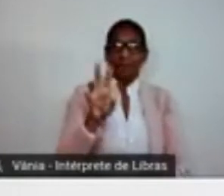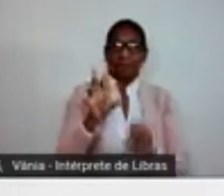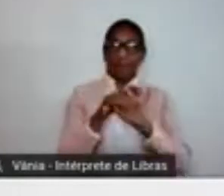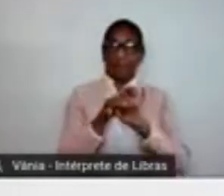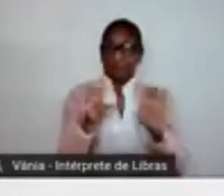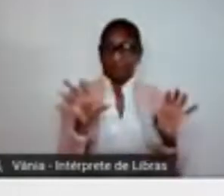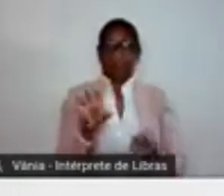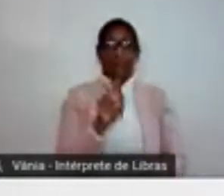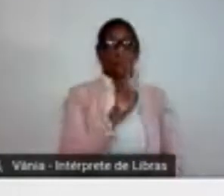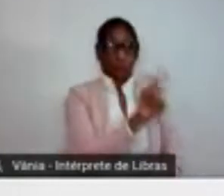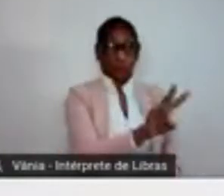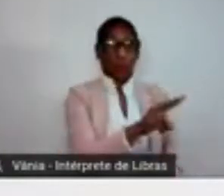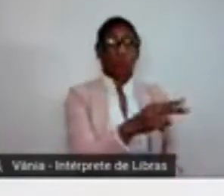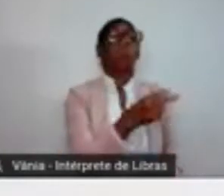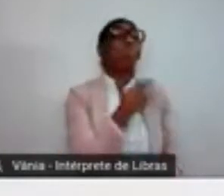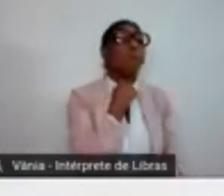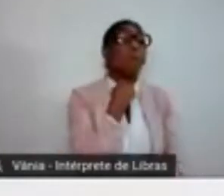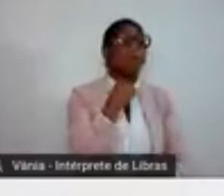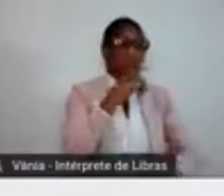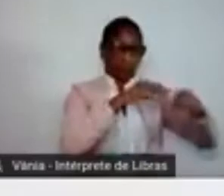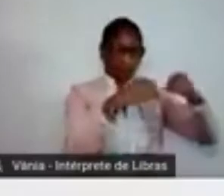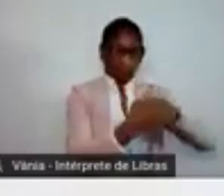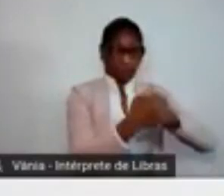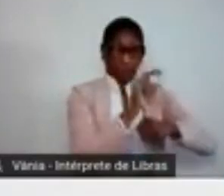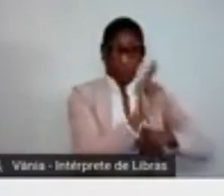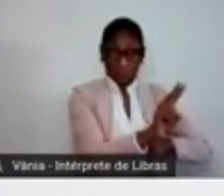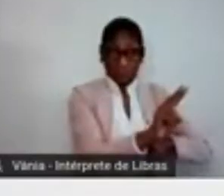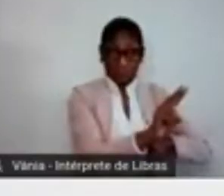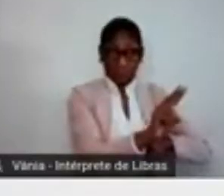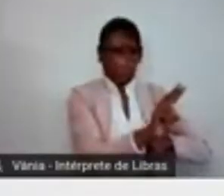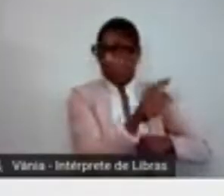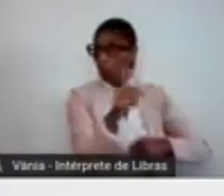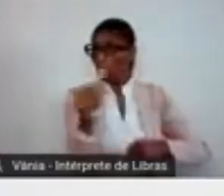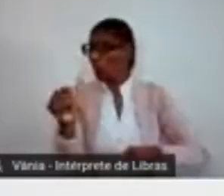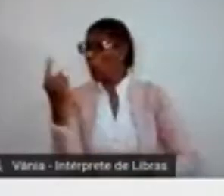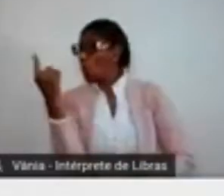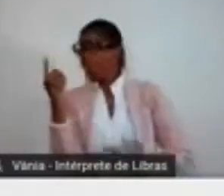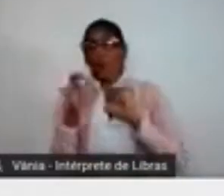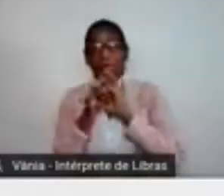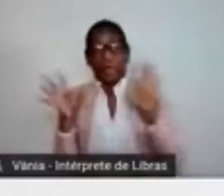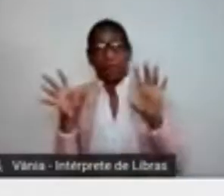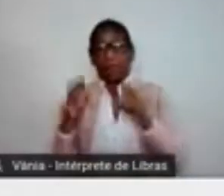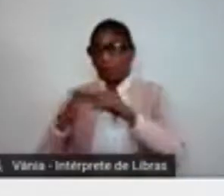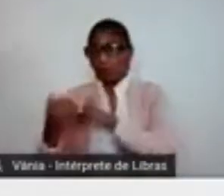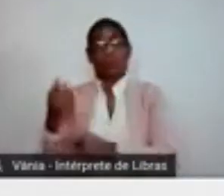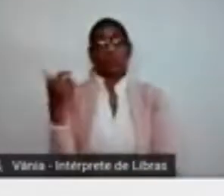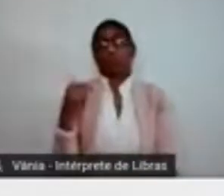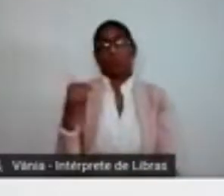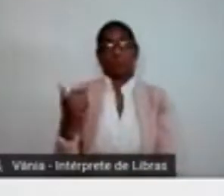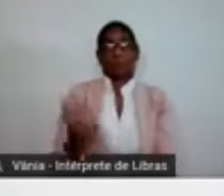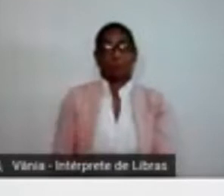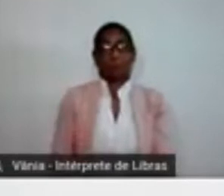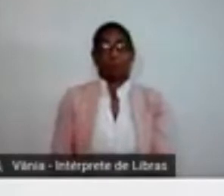cada 2 leitos ocupados por paciente de Covid, não tem um leito cheio aqui,